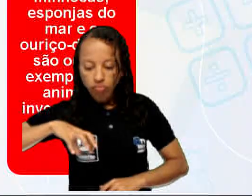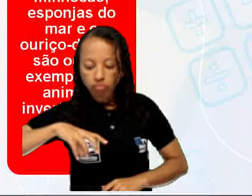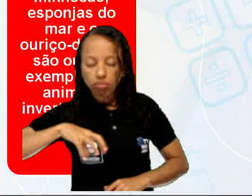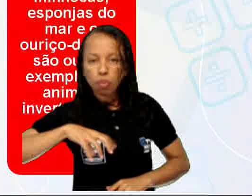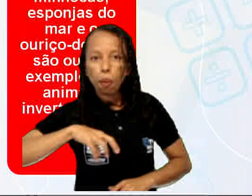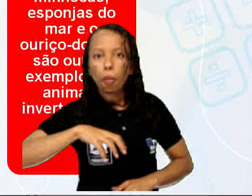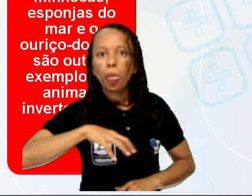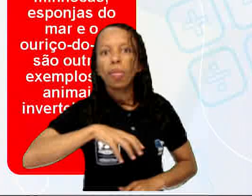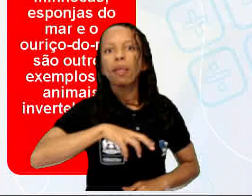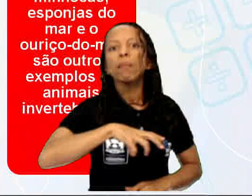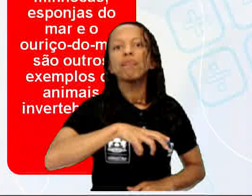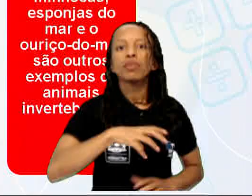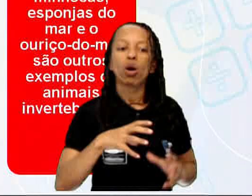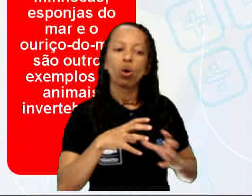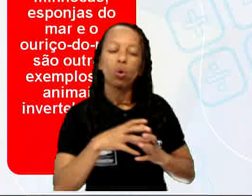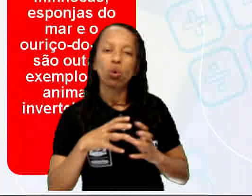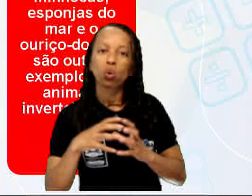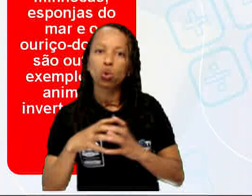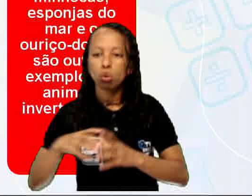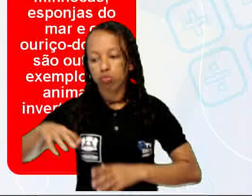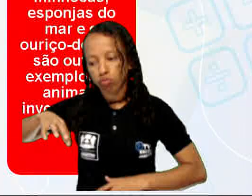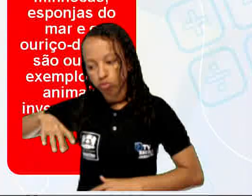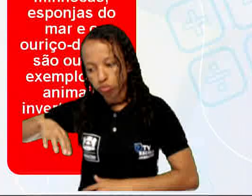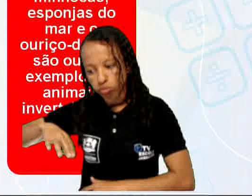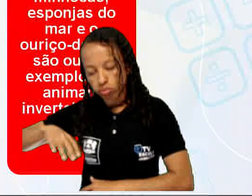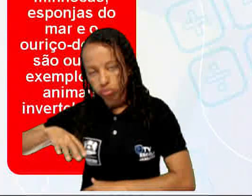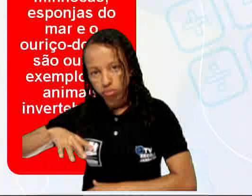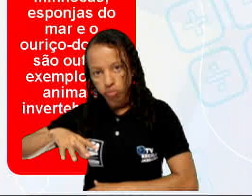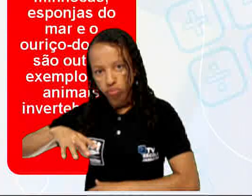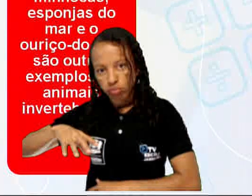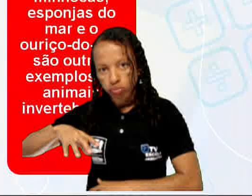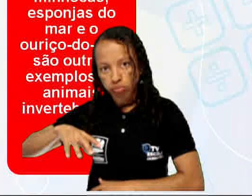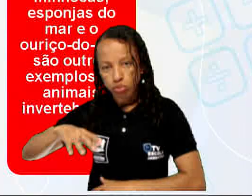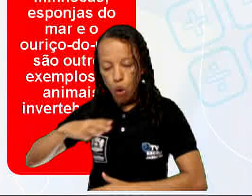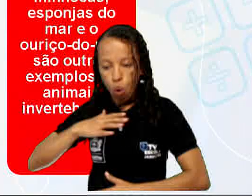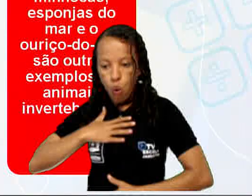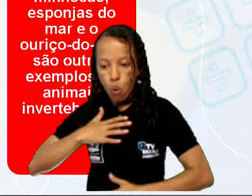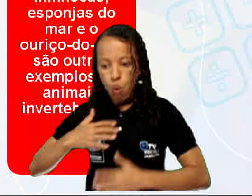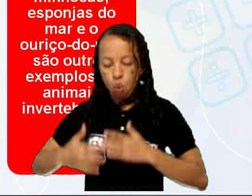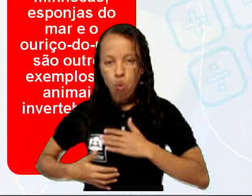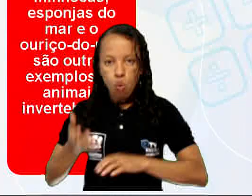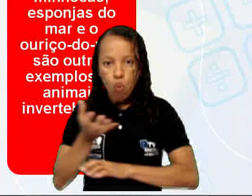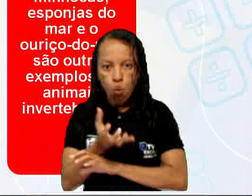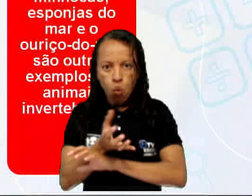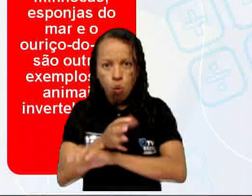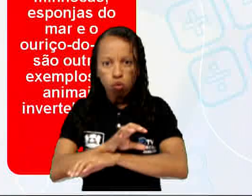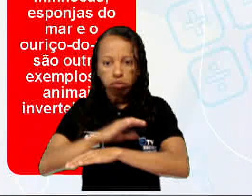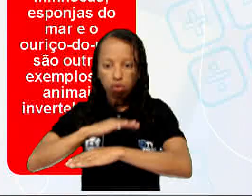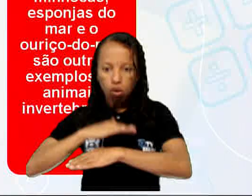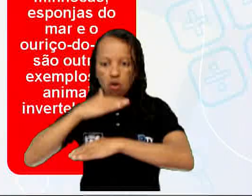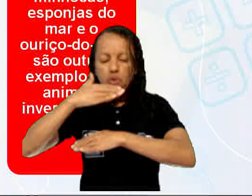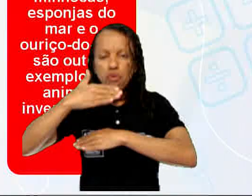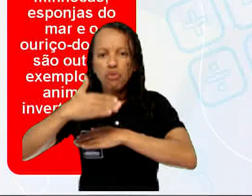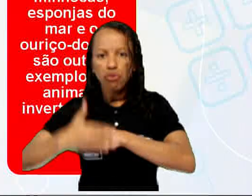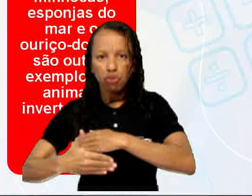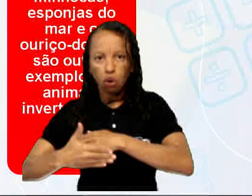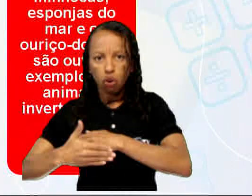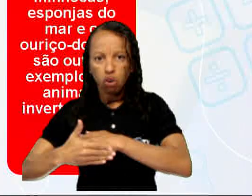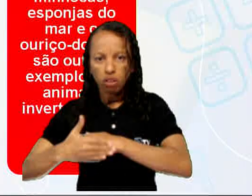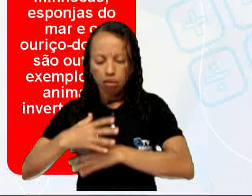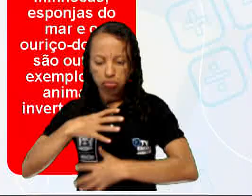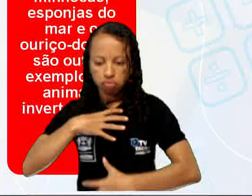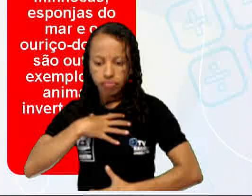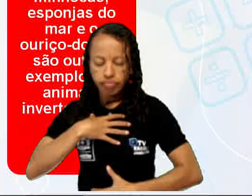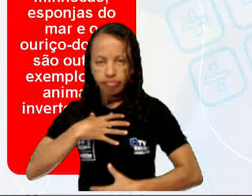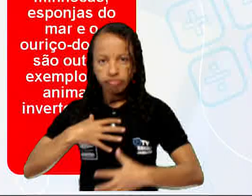Os aracnídeos possuem o corpo também externo, né? O esqueleto externo ao corpo, se dá o